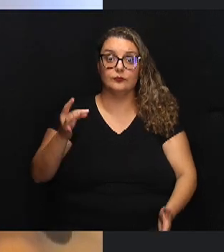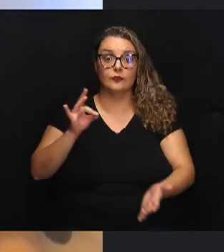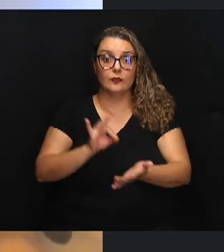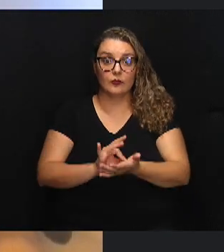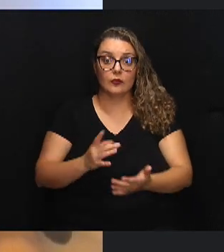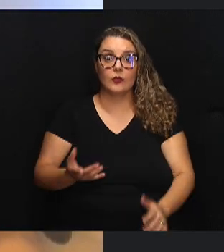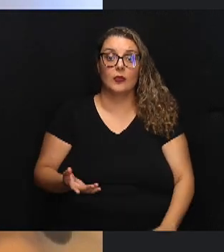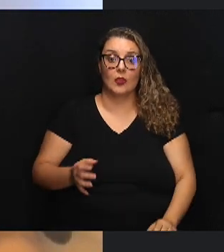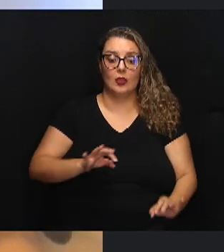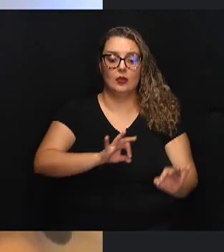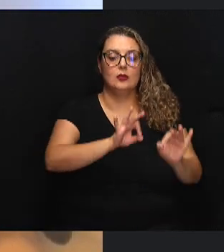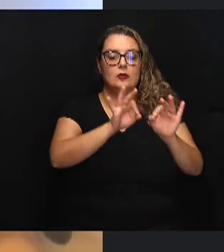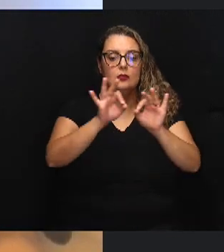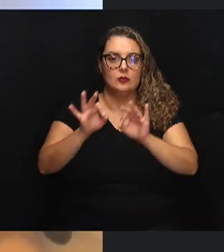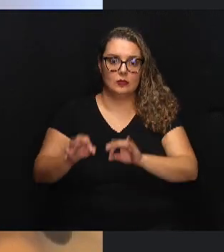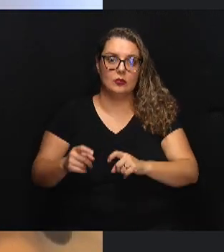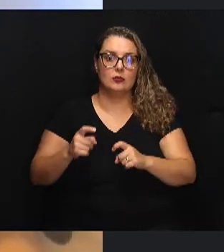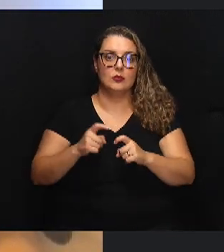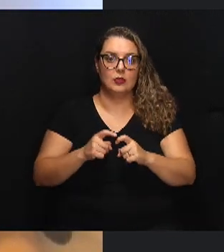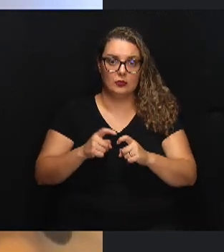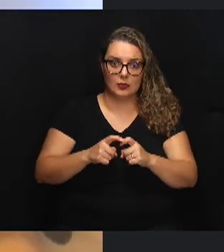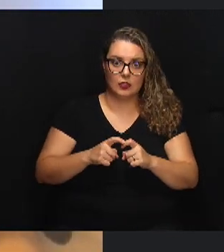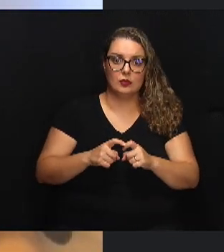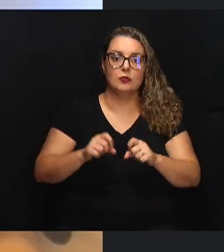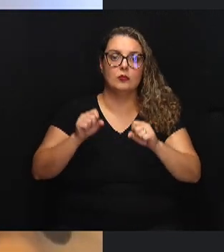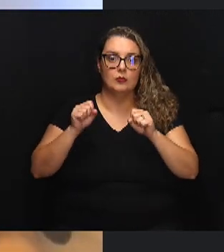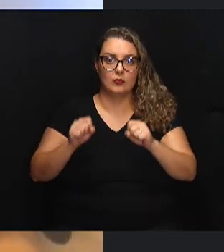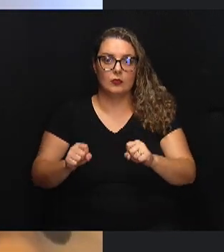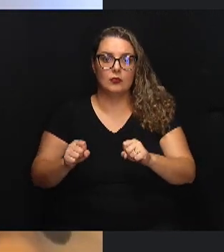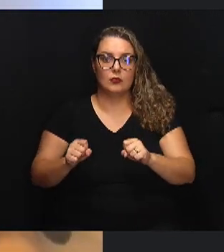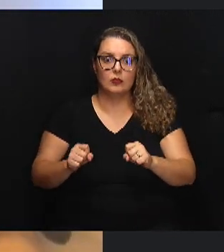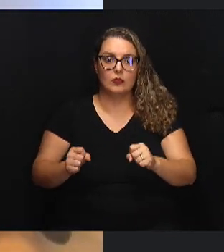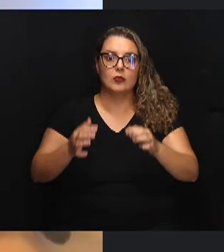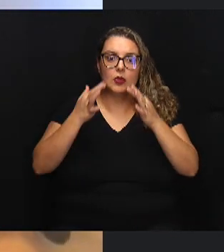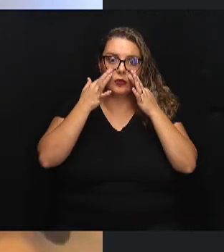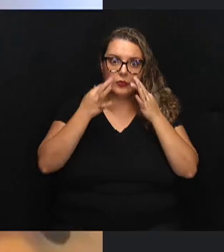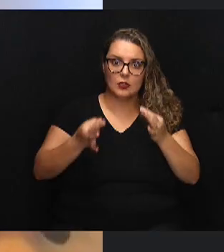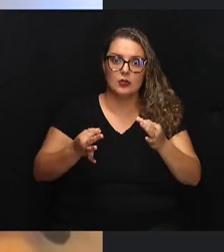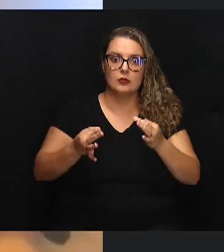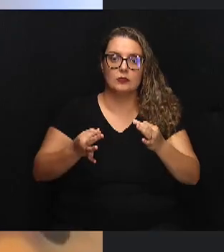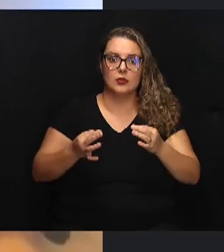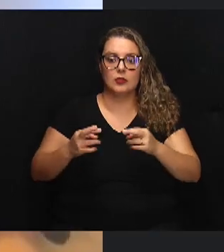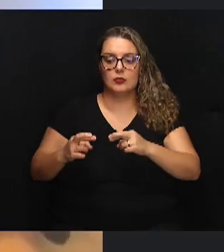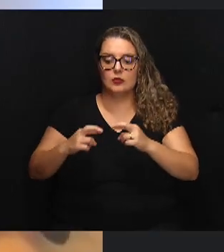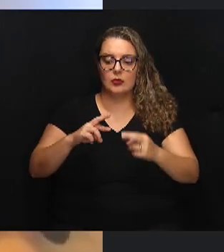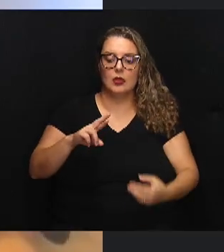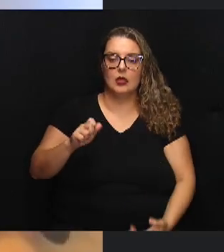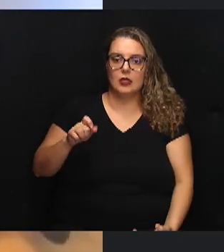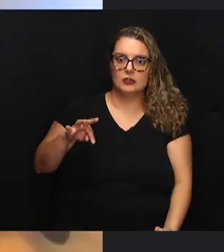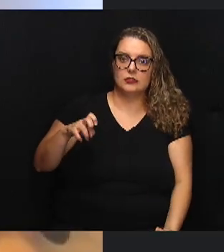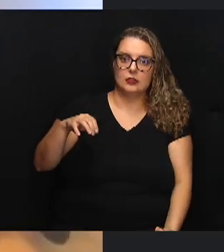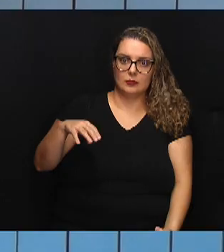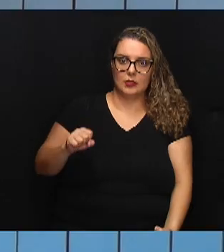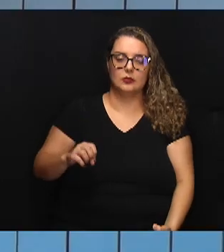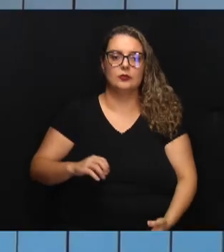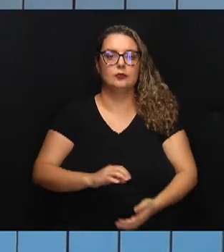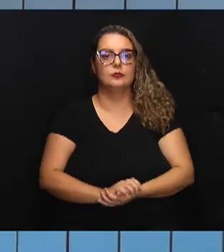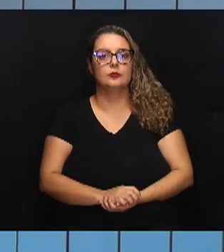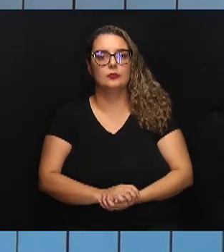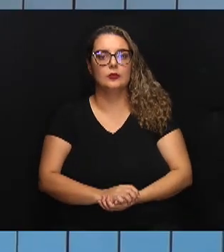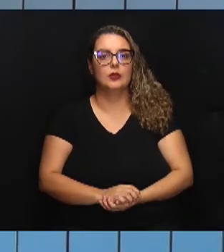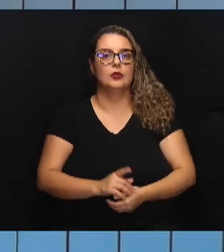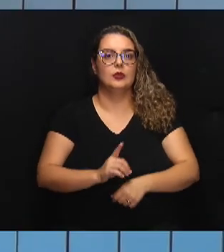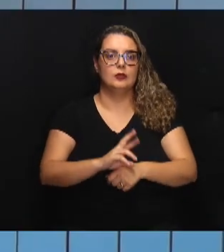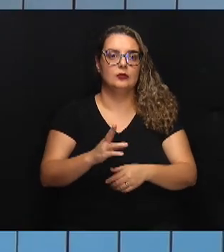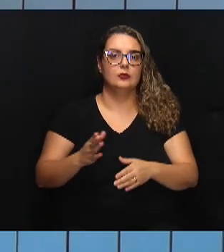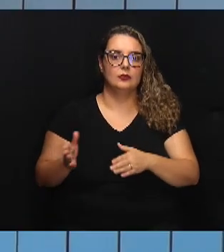esteja sendo acompanhado por um médico que possa ficar atento à necessidade de um rastreamento. Para a gente,